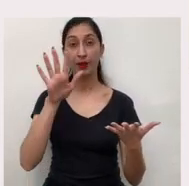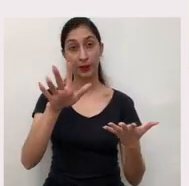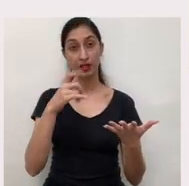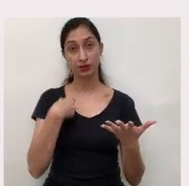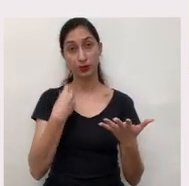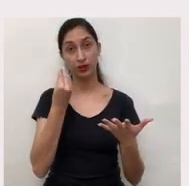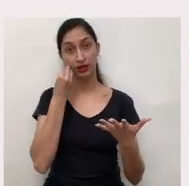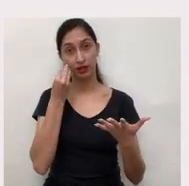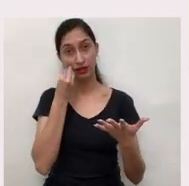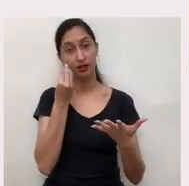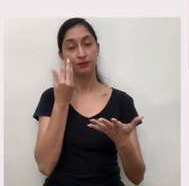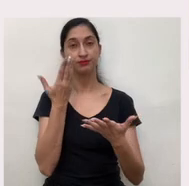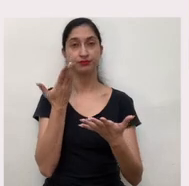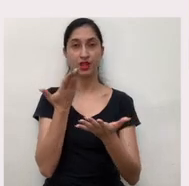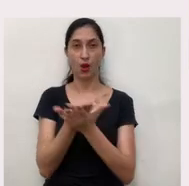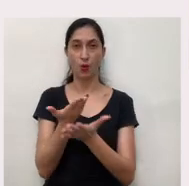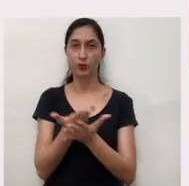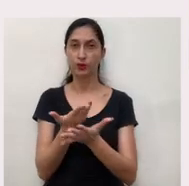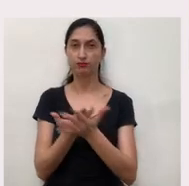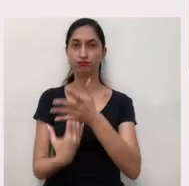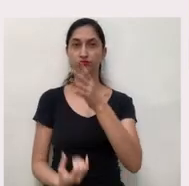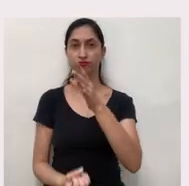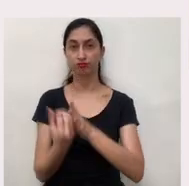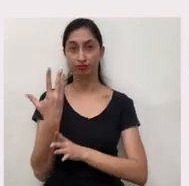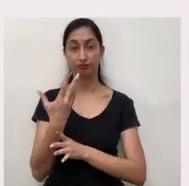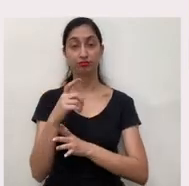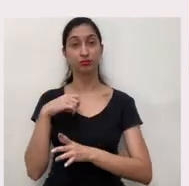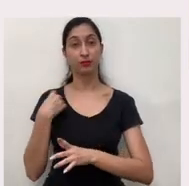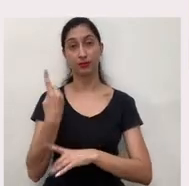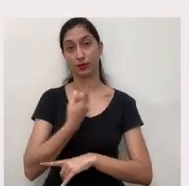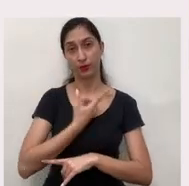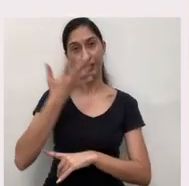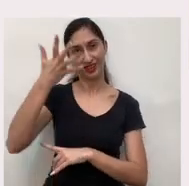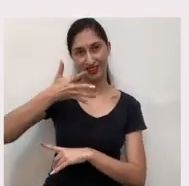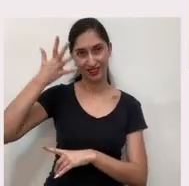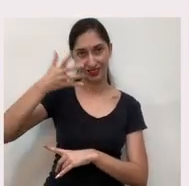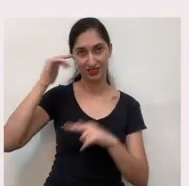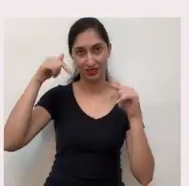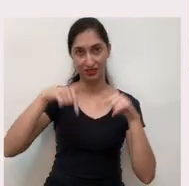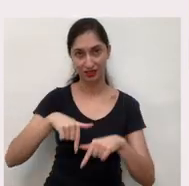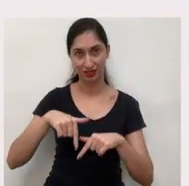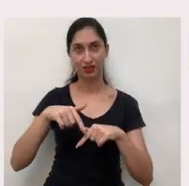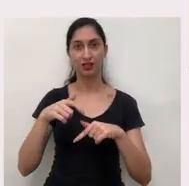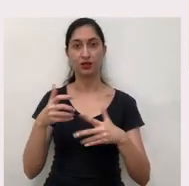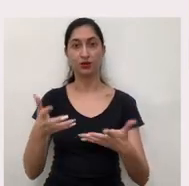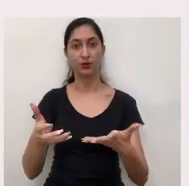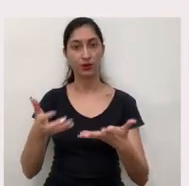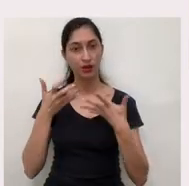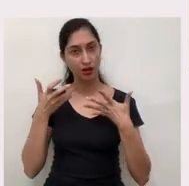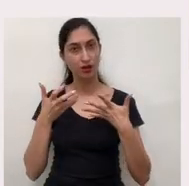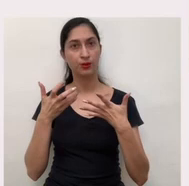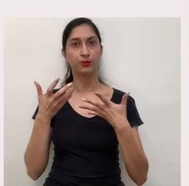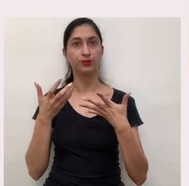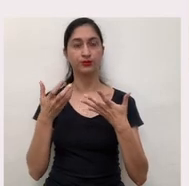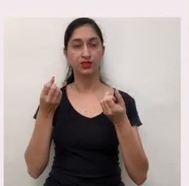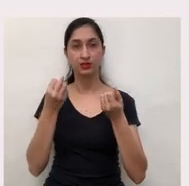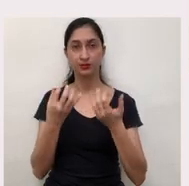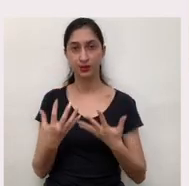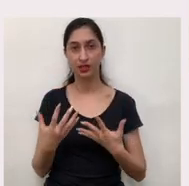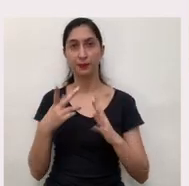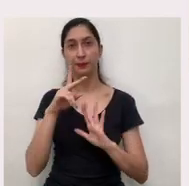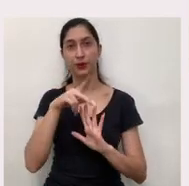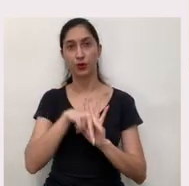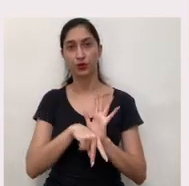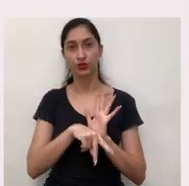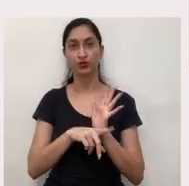montar uma aula, né, uma palestra que desse conta de dois grandes